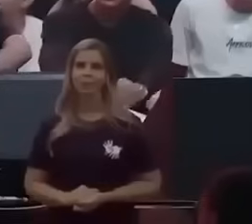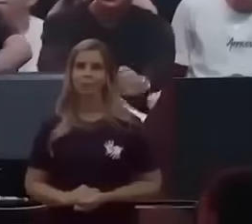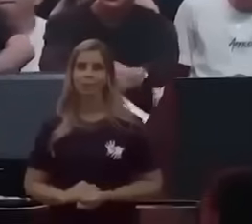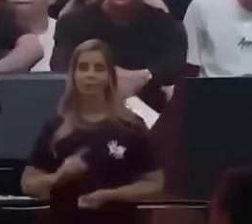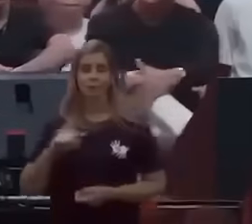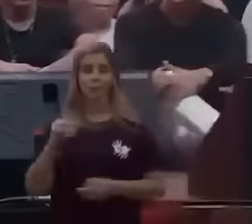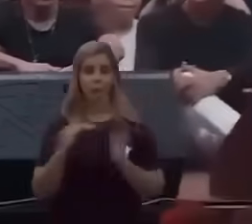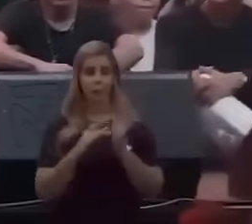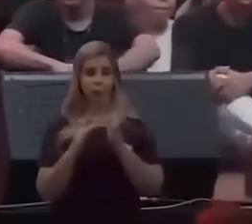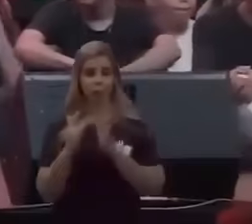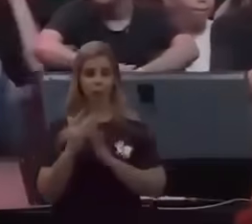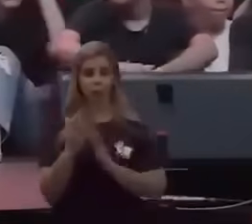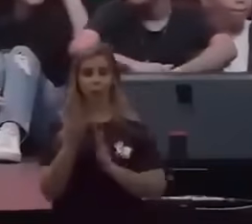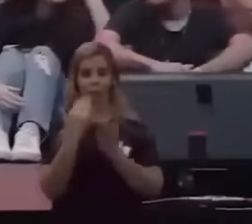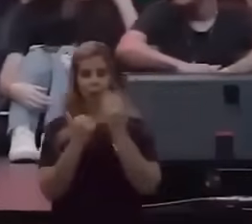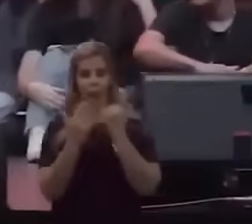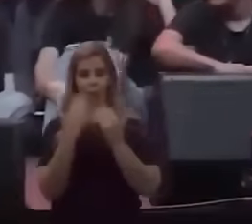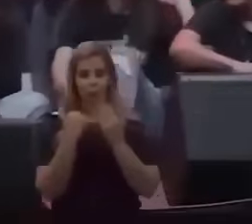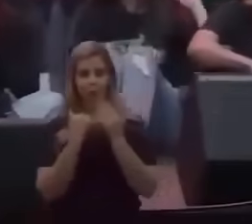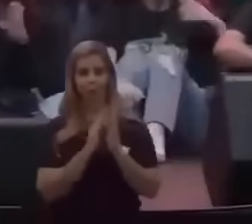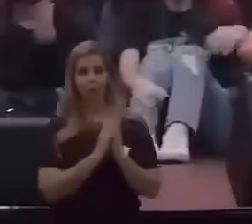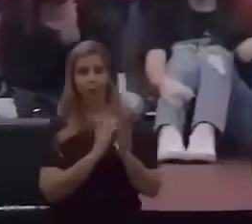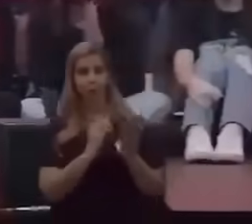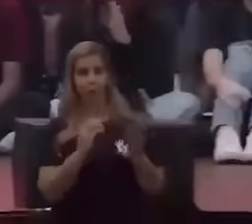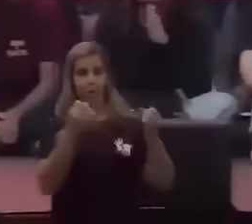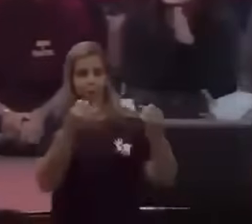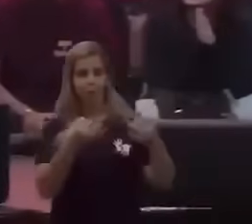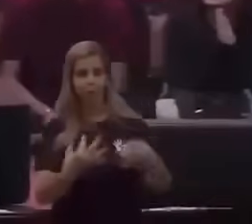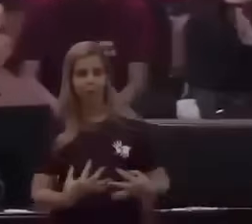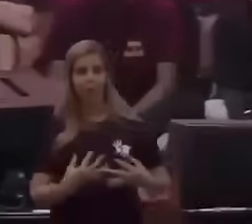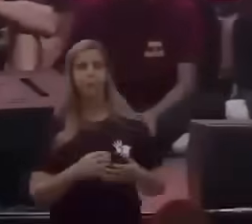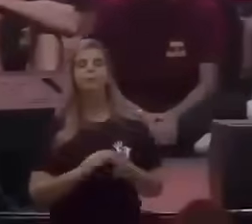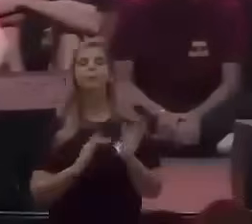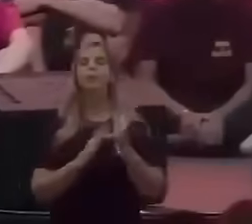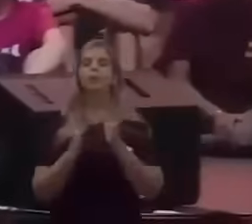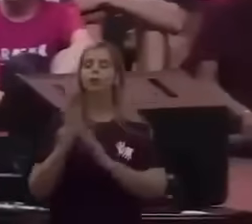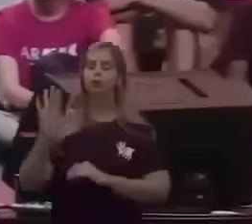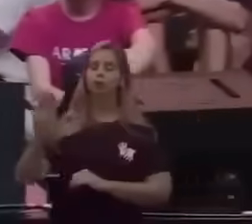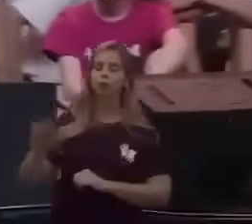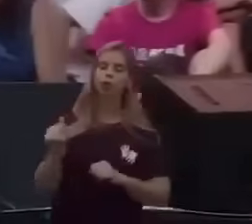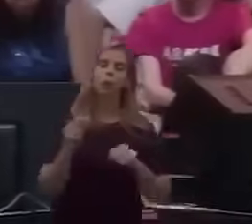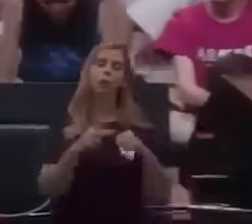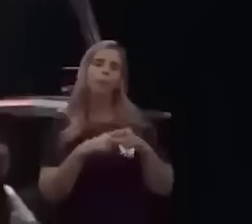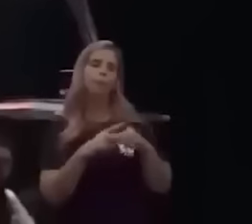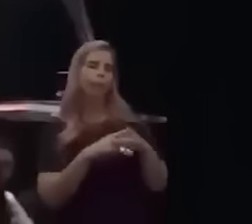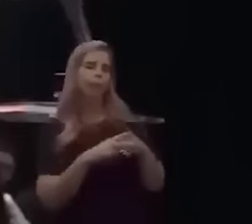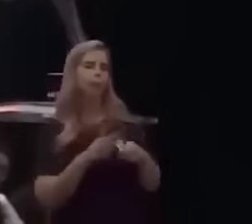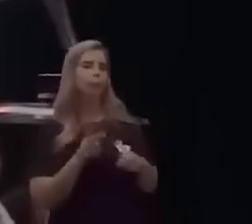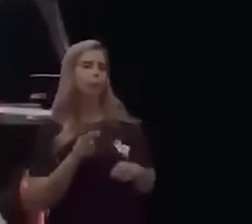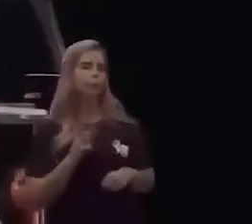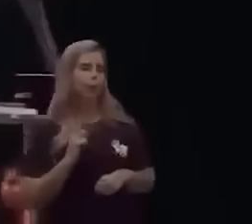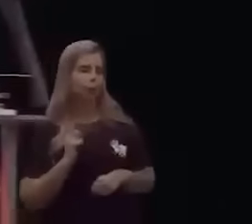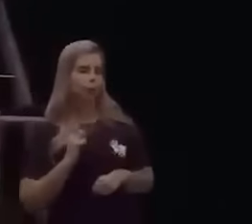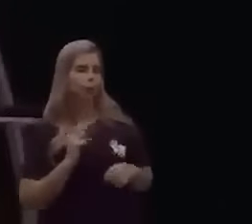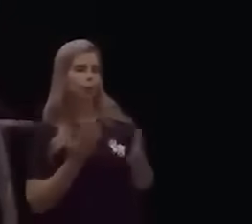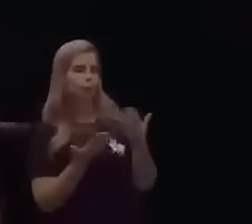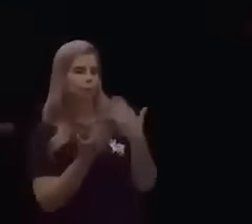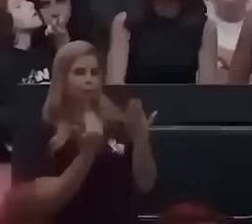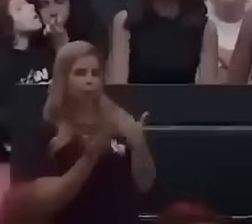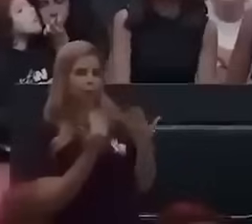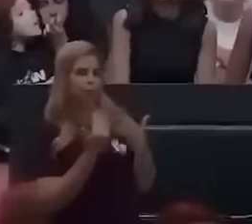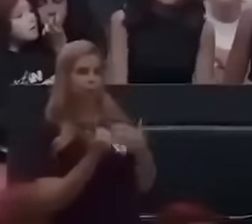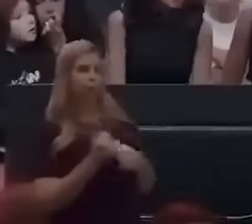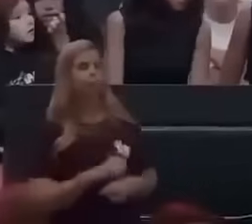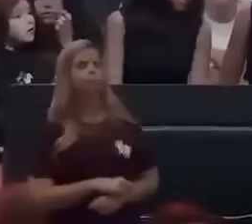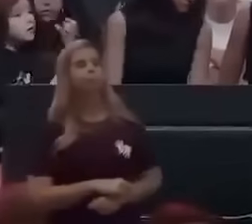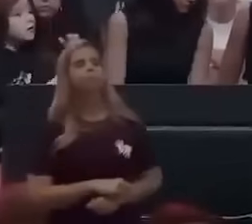Depois que Jesus o alimentou, diz a Escritura, que Jesus chama Pedro para uma conversa e diz: Simão, filho